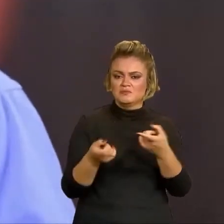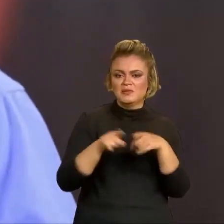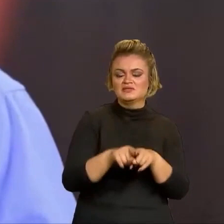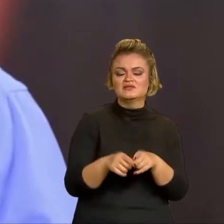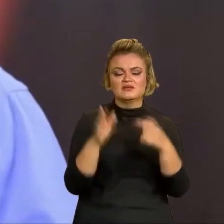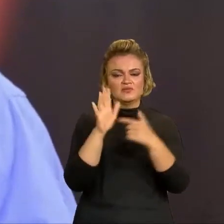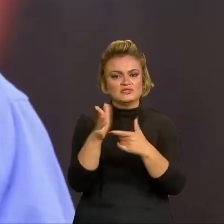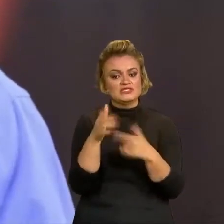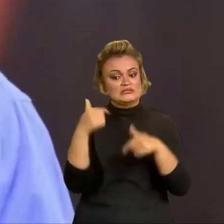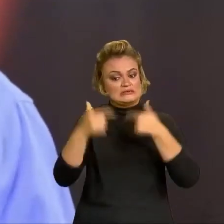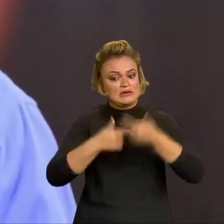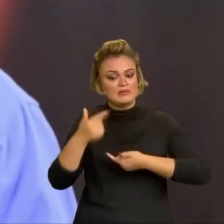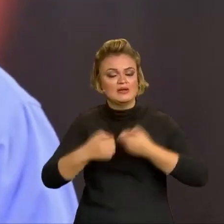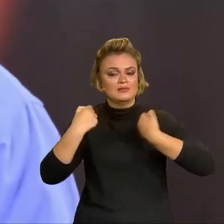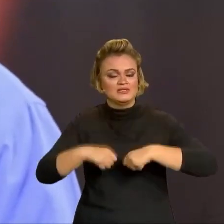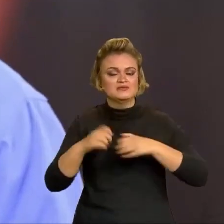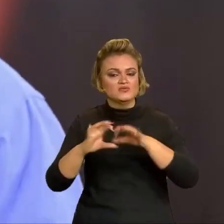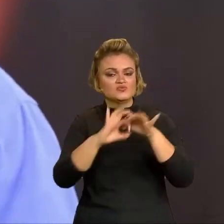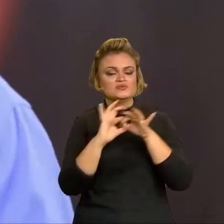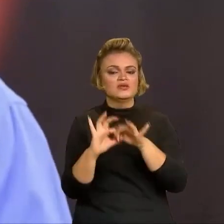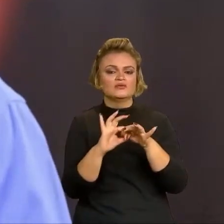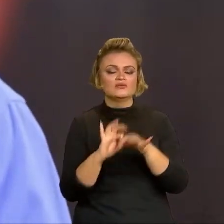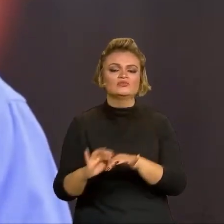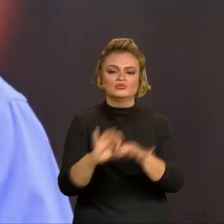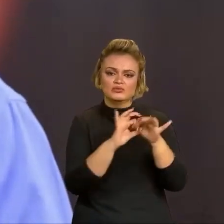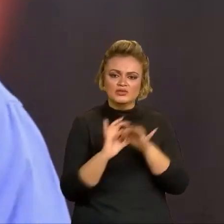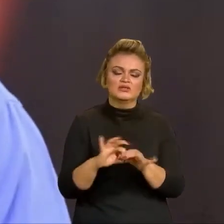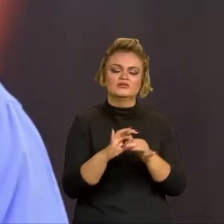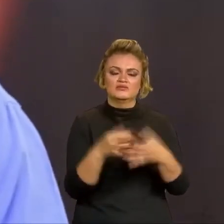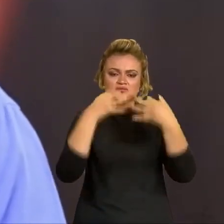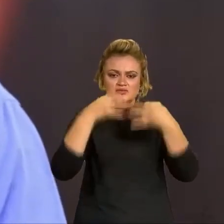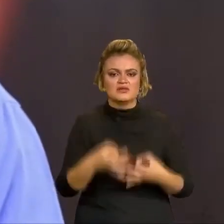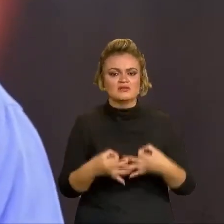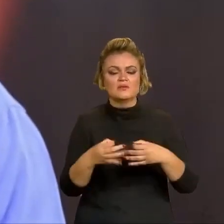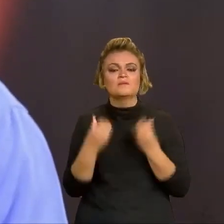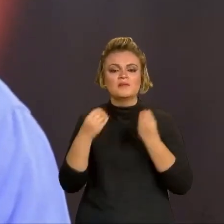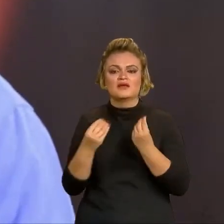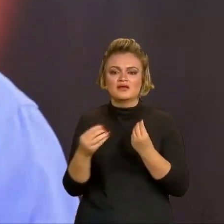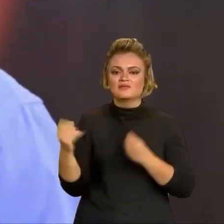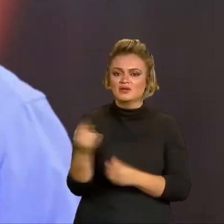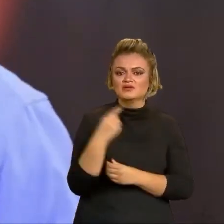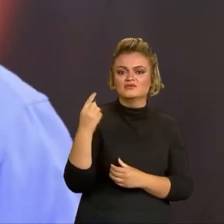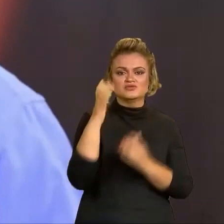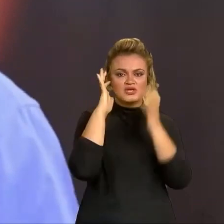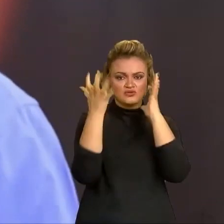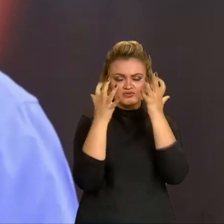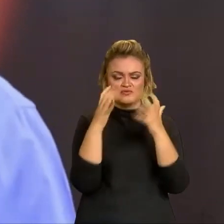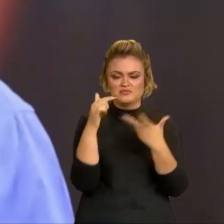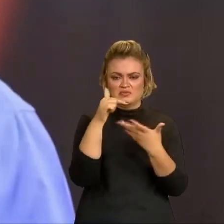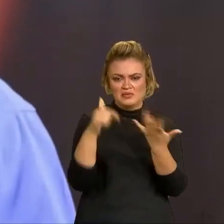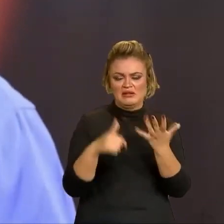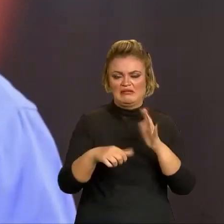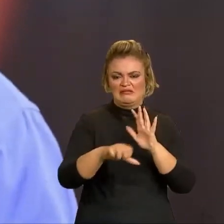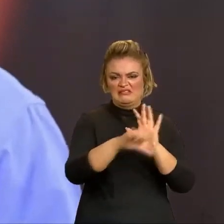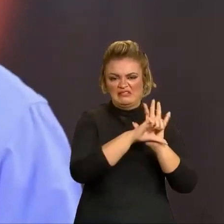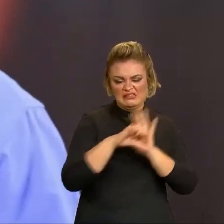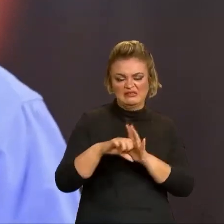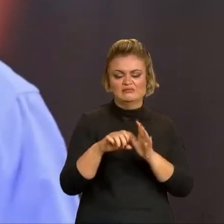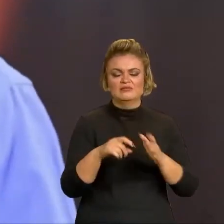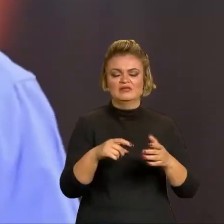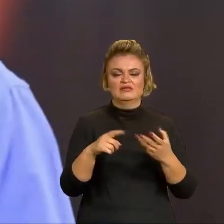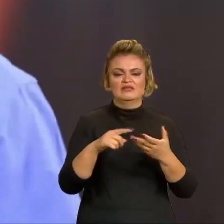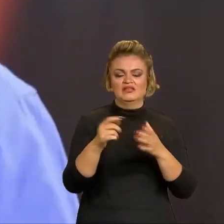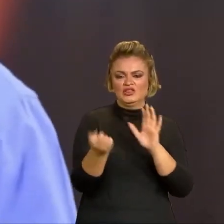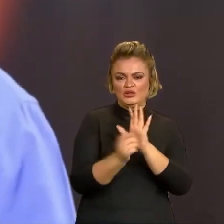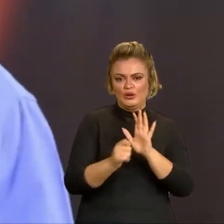de forma unida, de forma coesa, para que a gente possa combater o crime organizado, o narcotráfico e para que a